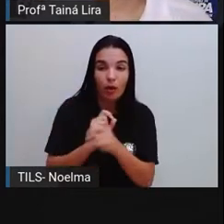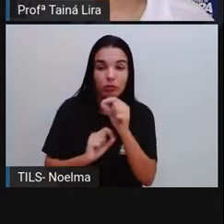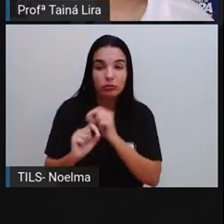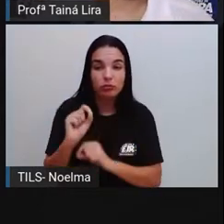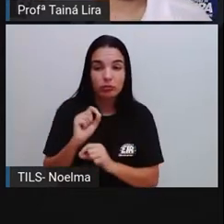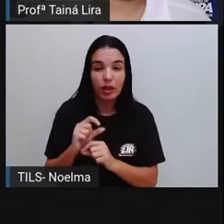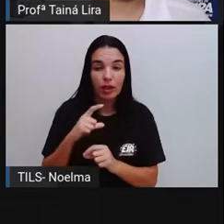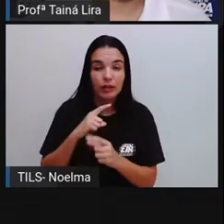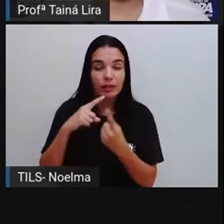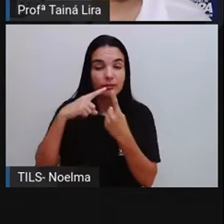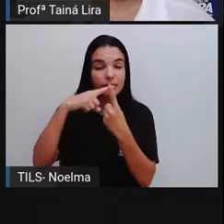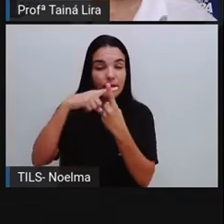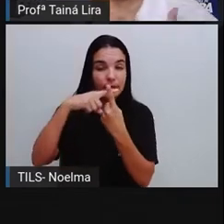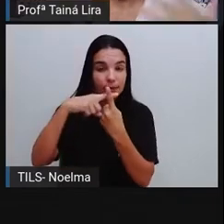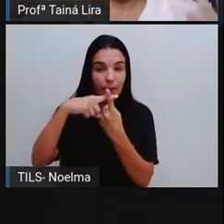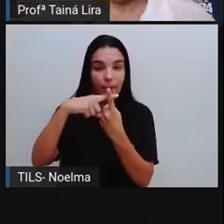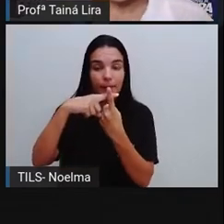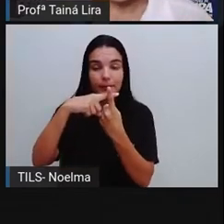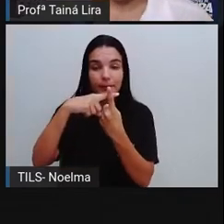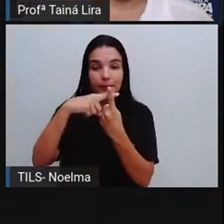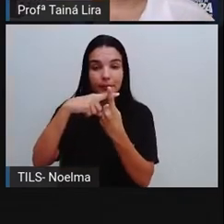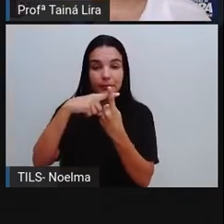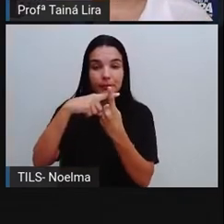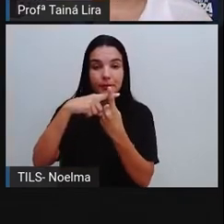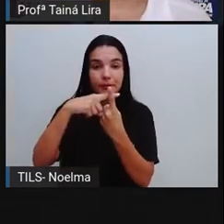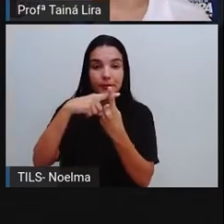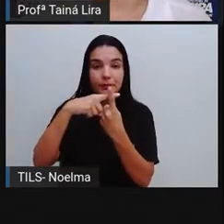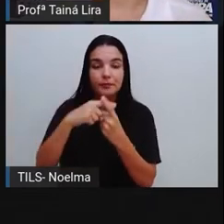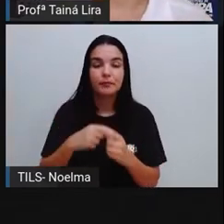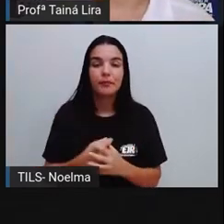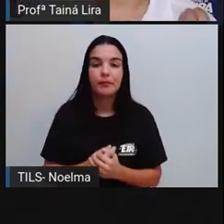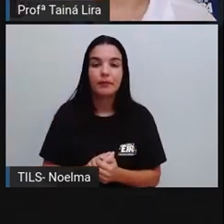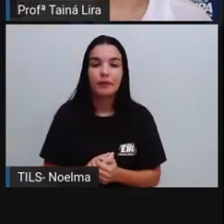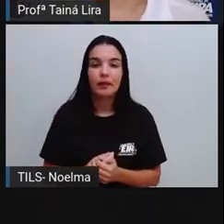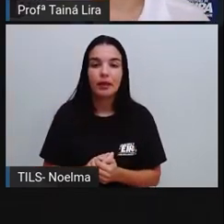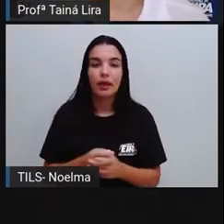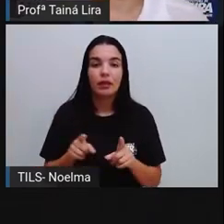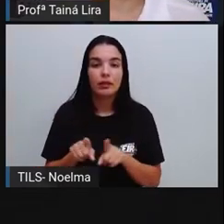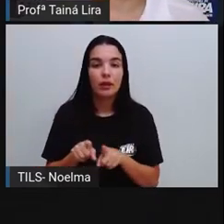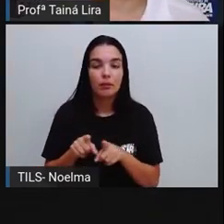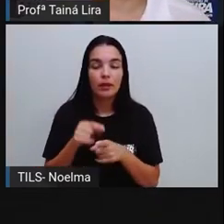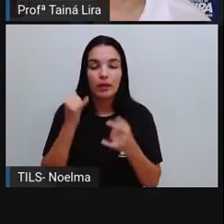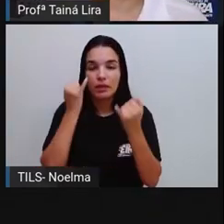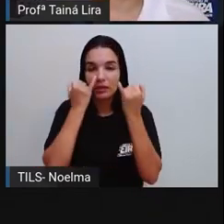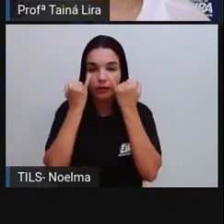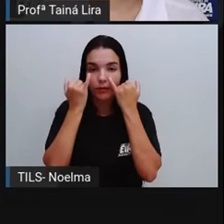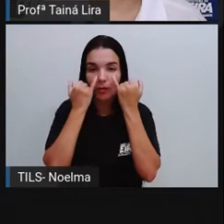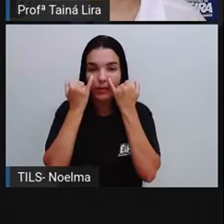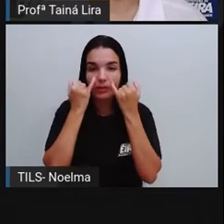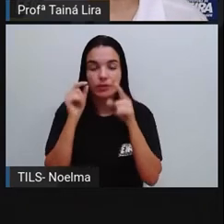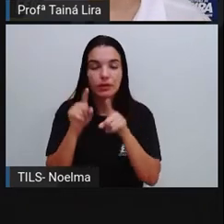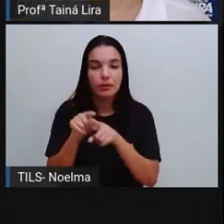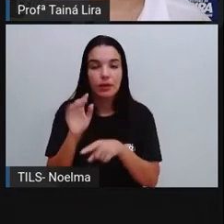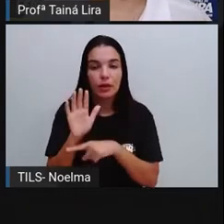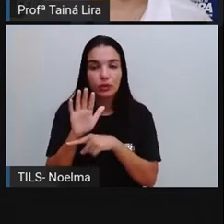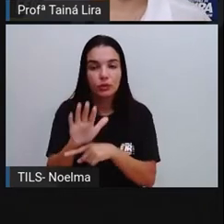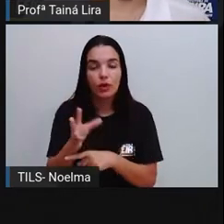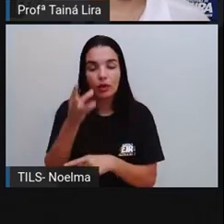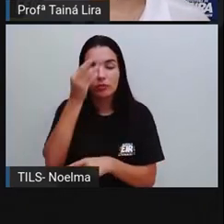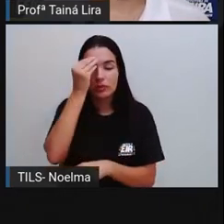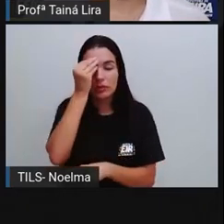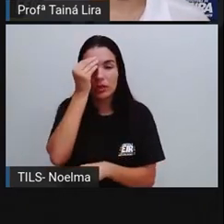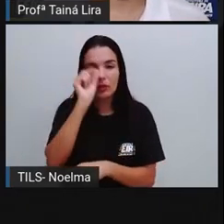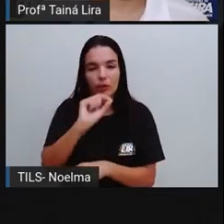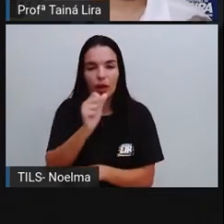uma adição, então. E os dados aí do problema que nos ajudaram foi o